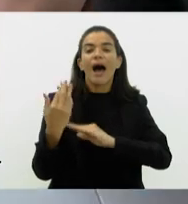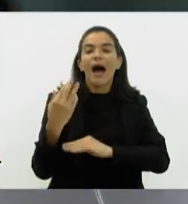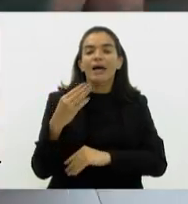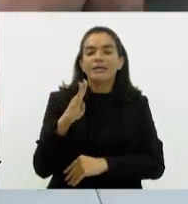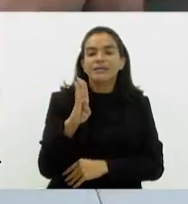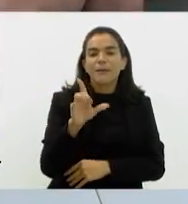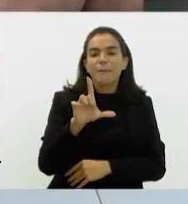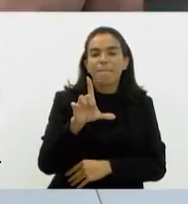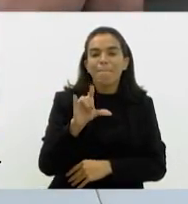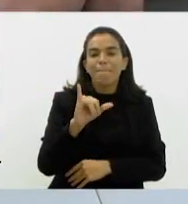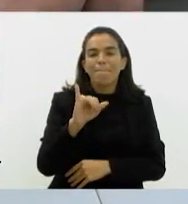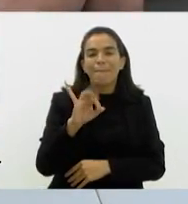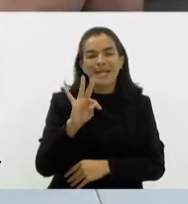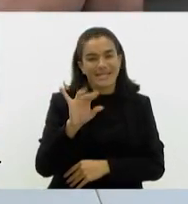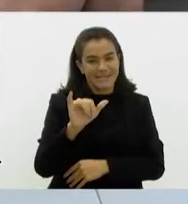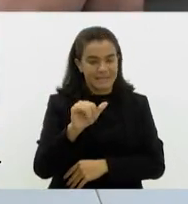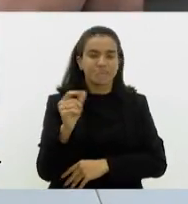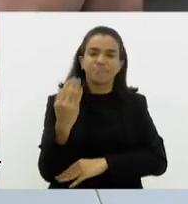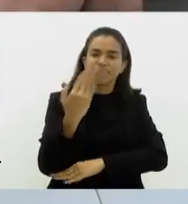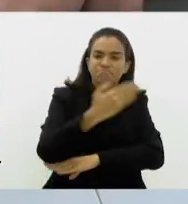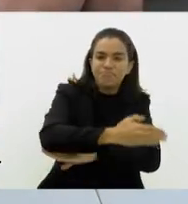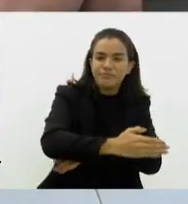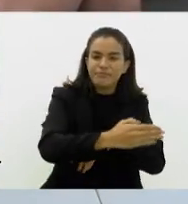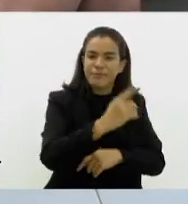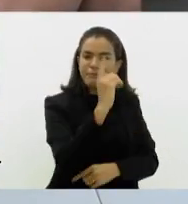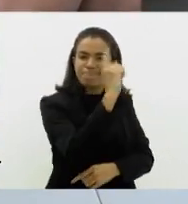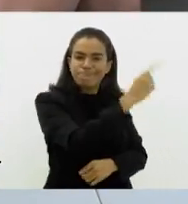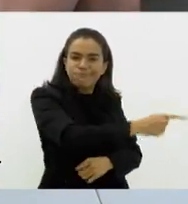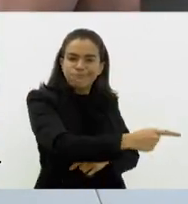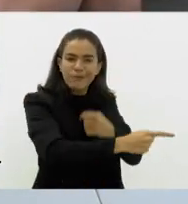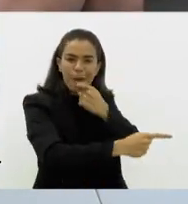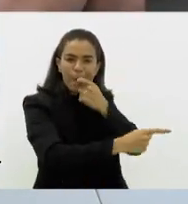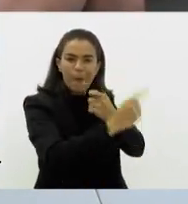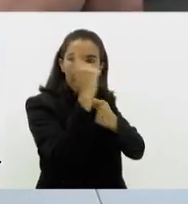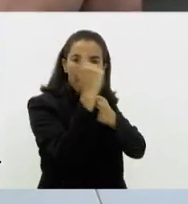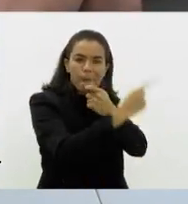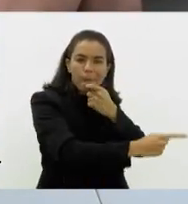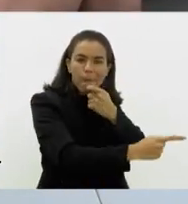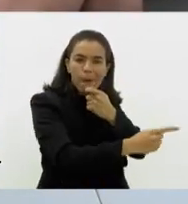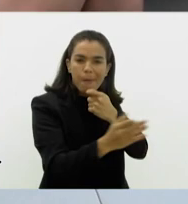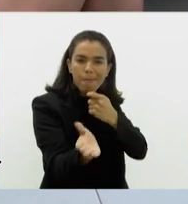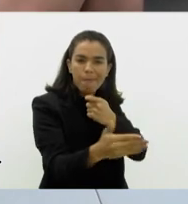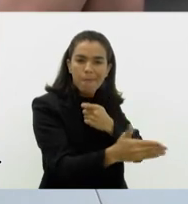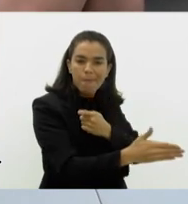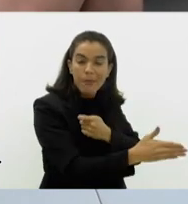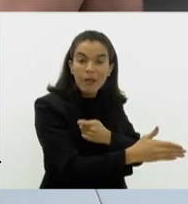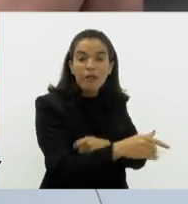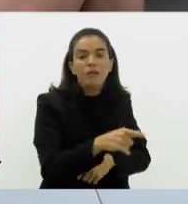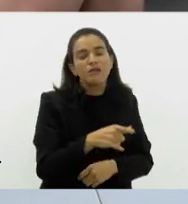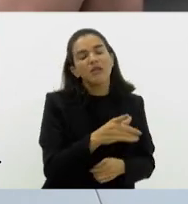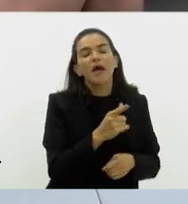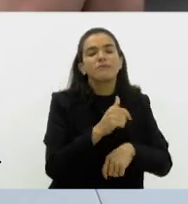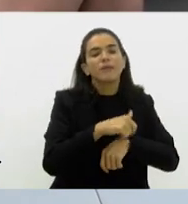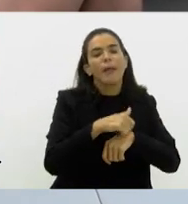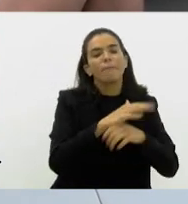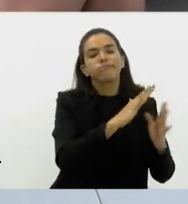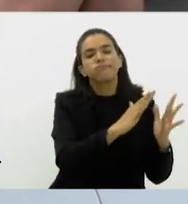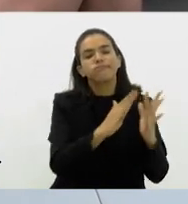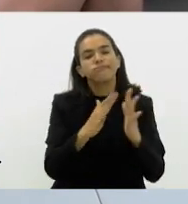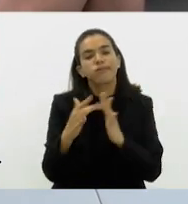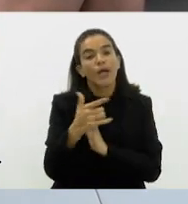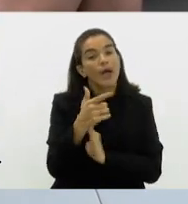estado, que Vossas Excelências acordaram. O tempo passou, isso foi em 22.